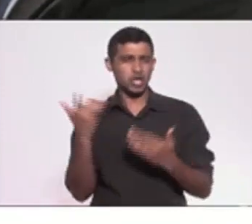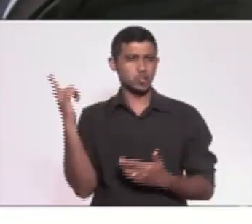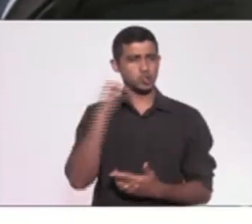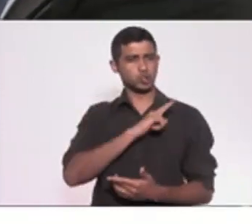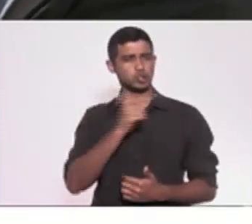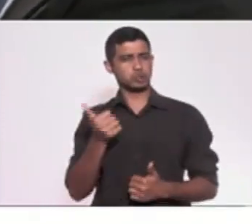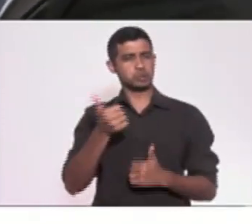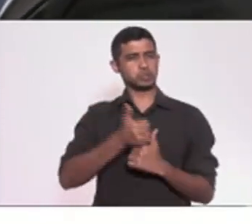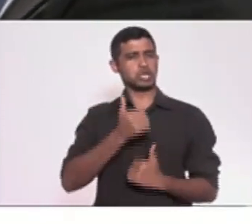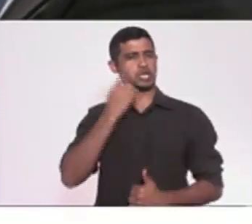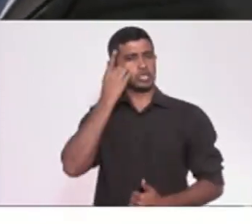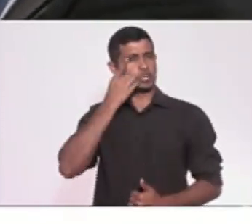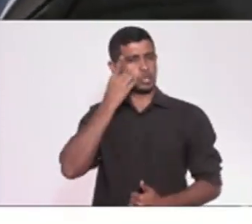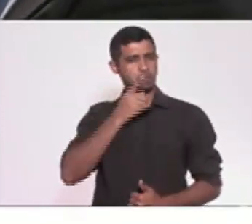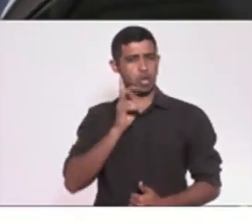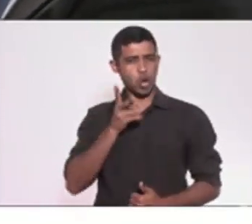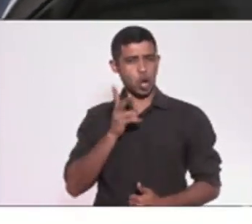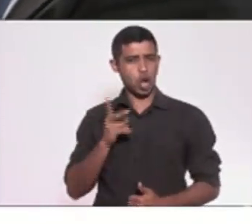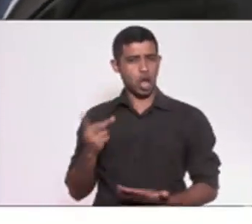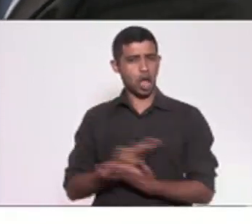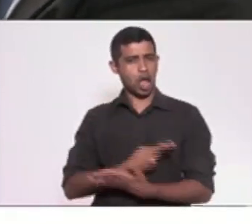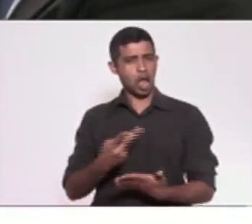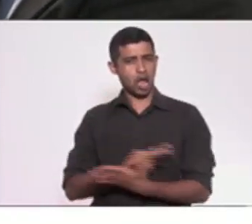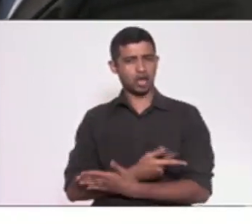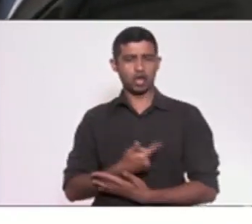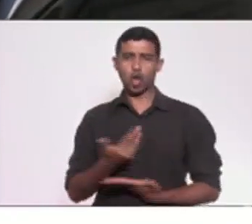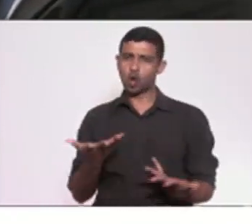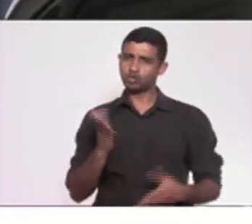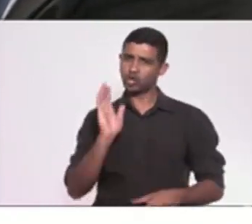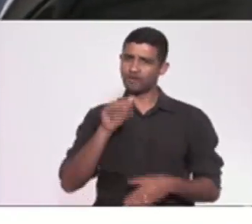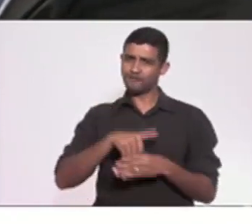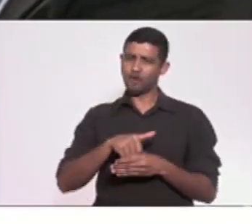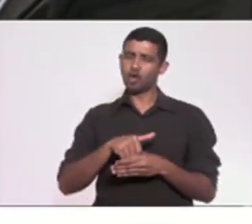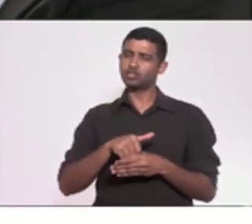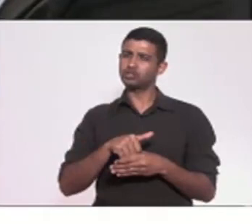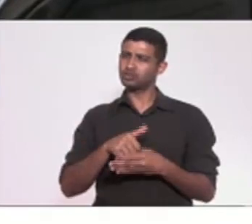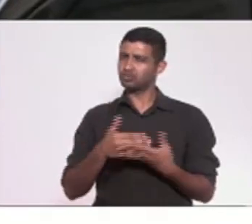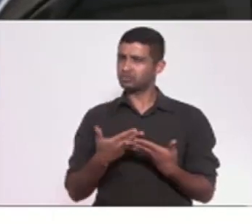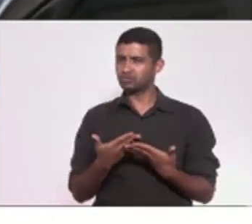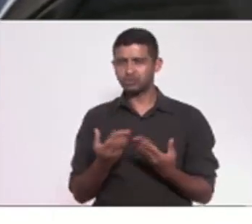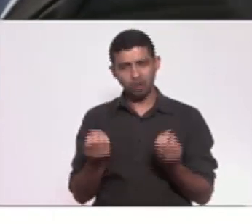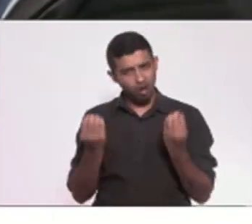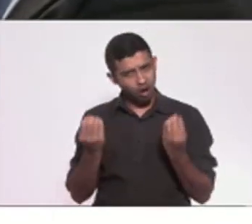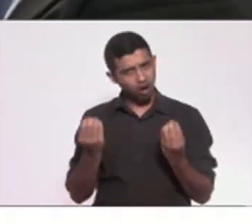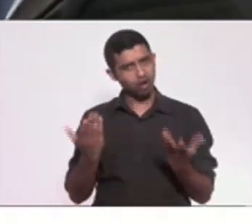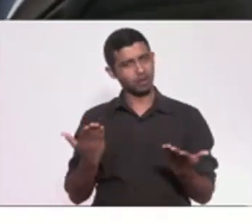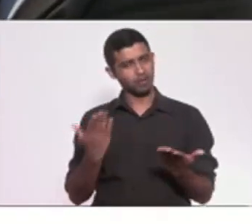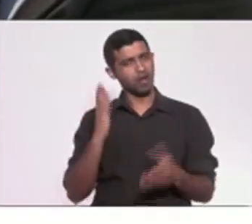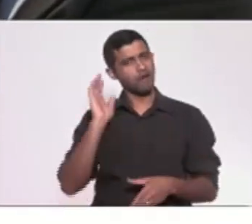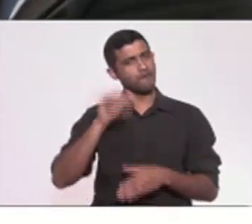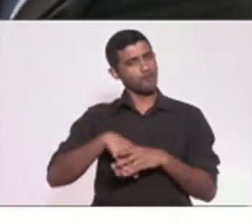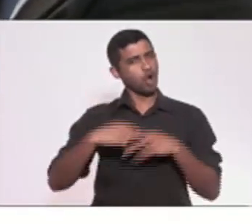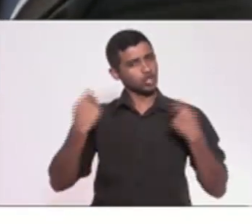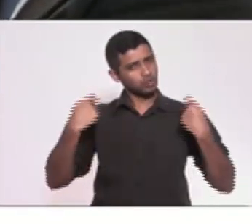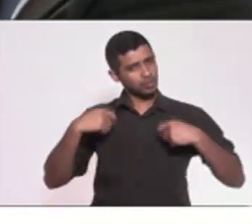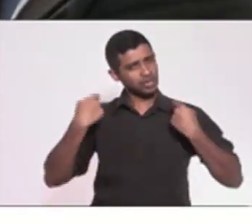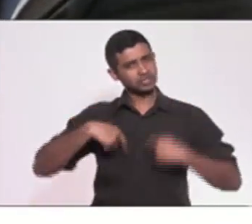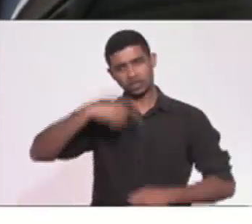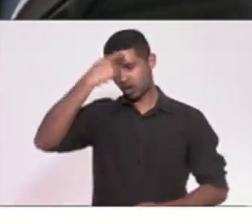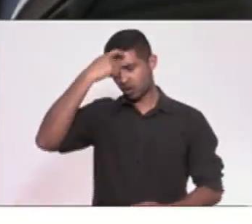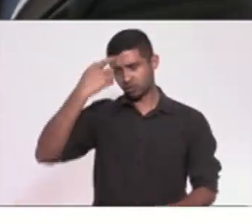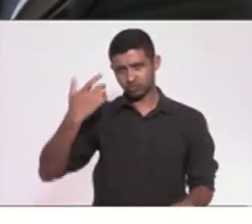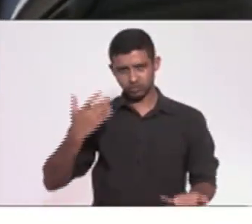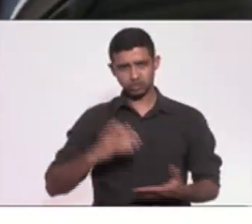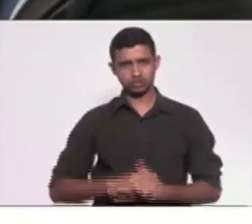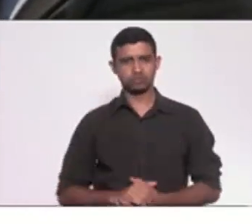dar continuidade a esses ilícitos, nós não podemos dar um voto que transforme a imunidade parlamentar tão fundamental para a democracia